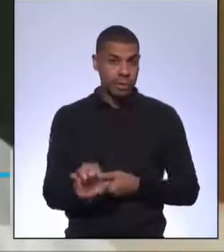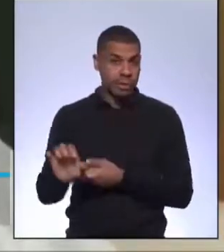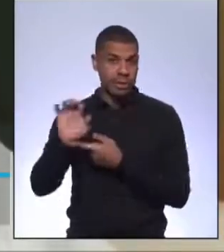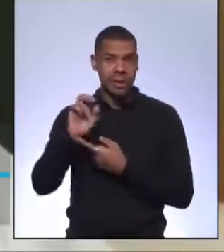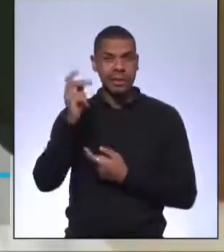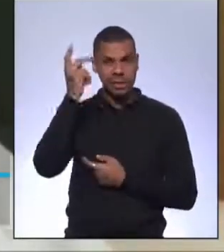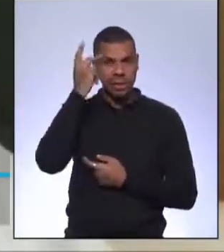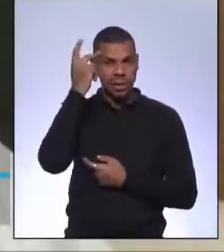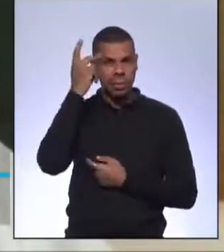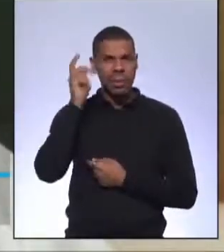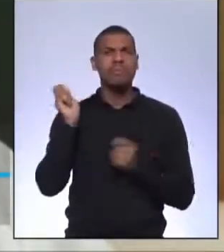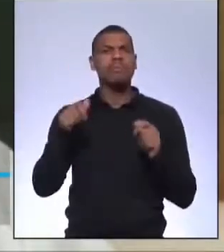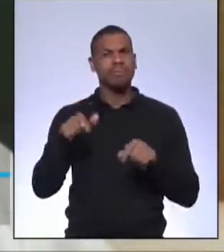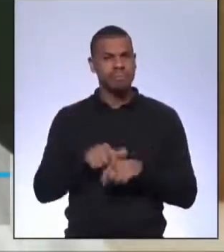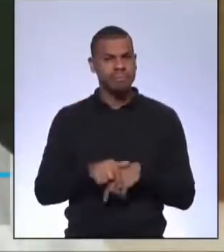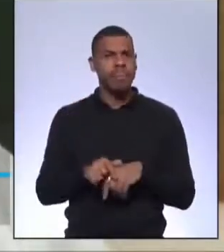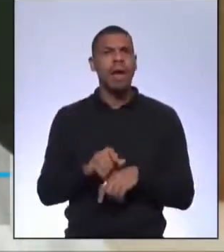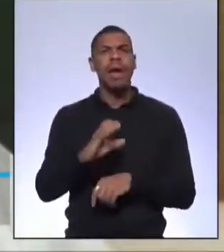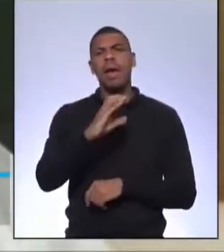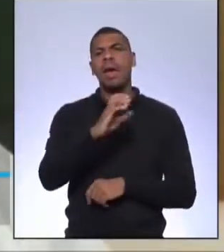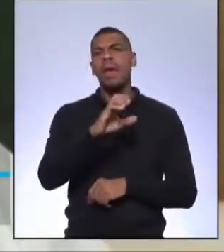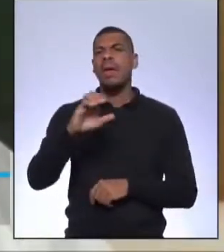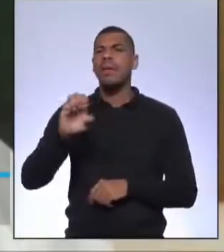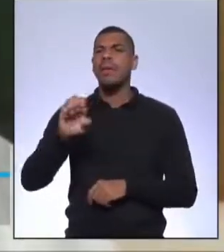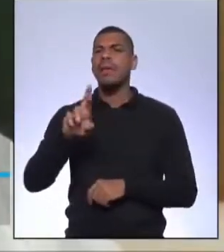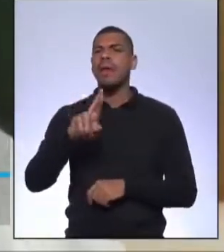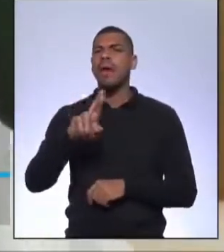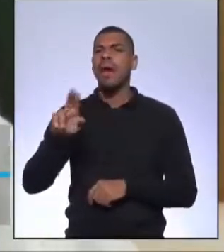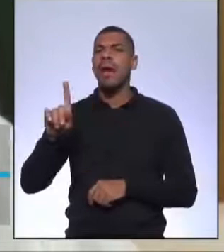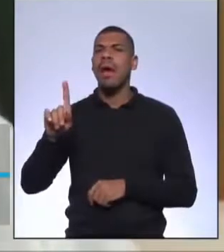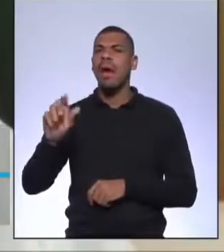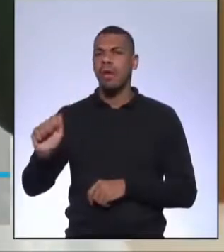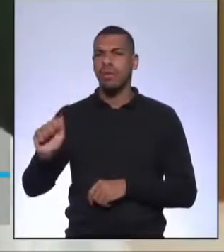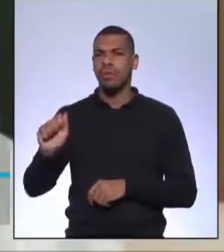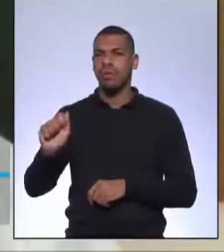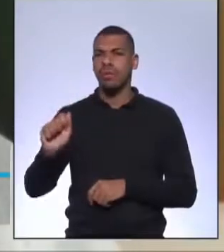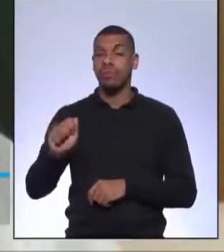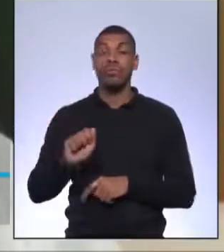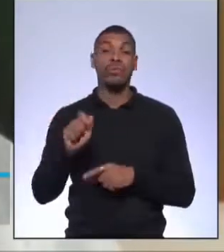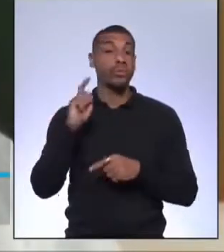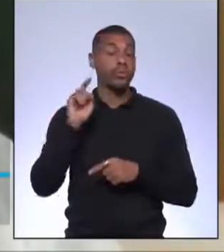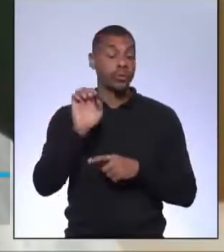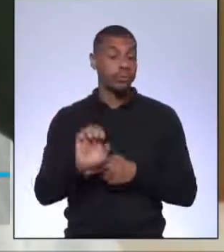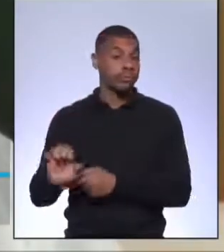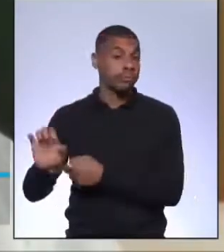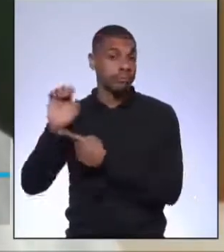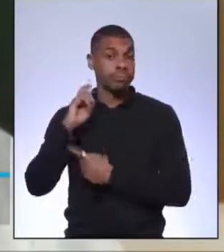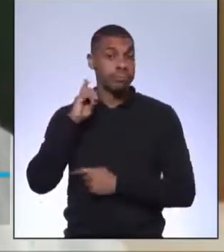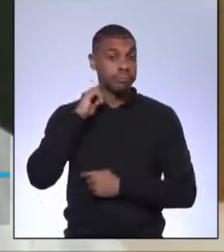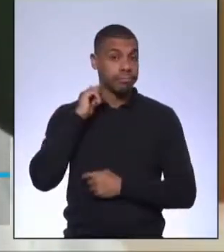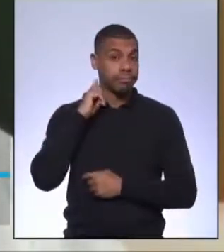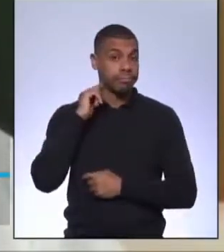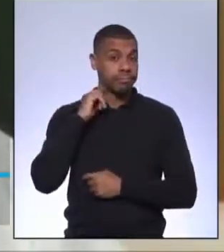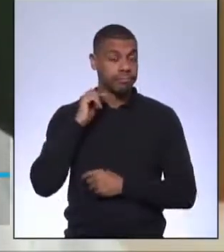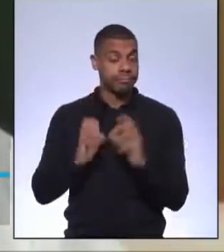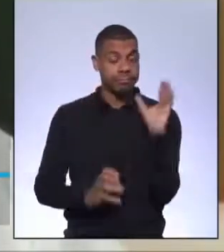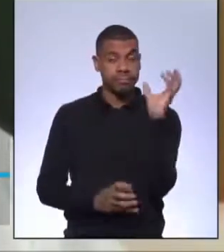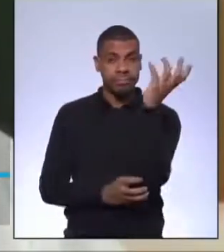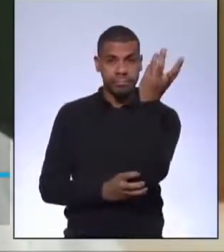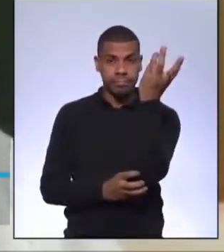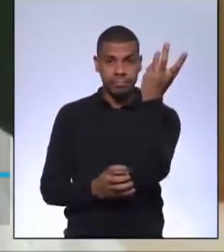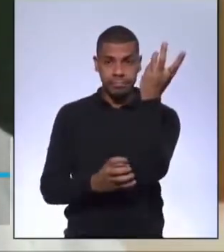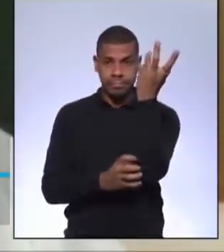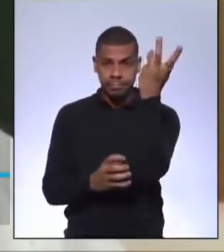vai ver Cerrado, né? O estado de Minas Gerais também tem um pouco de Cerrado, tá bom? E por